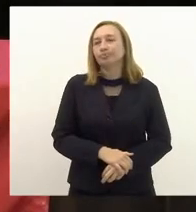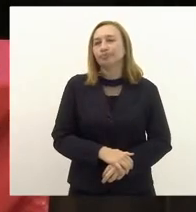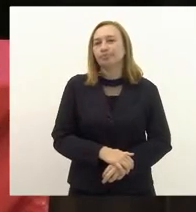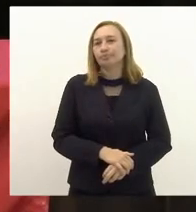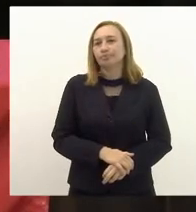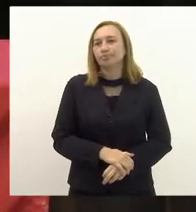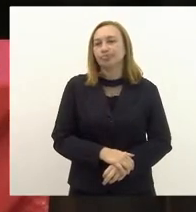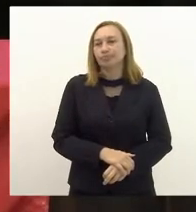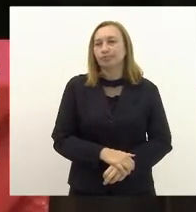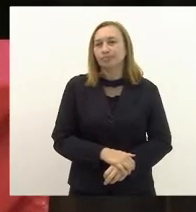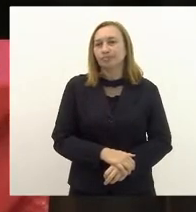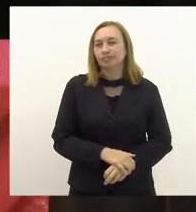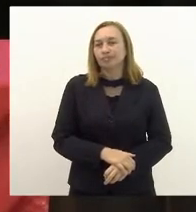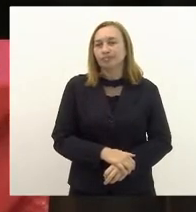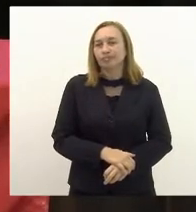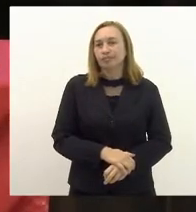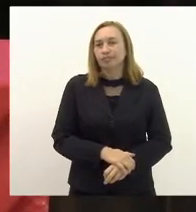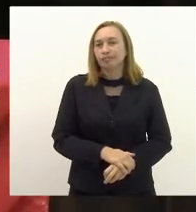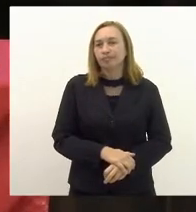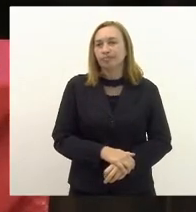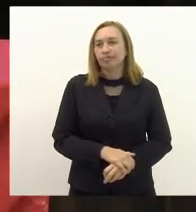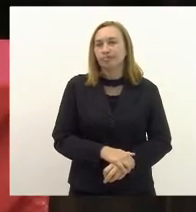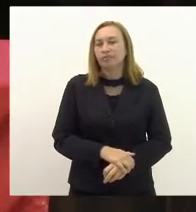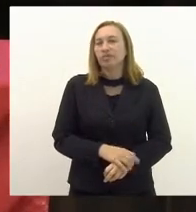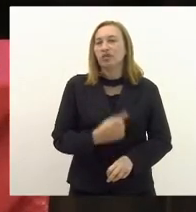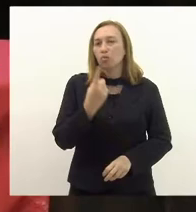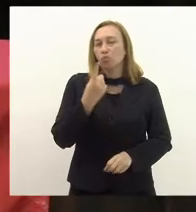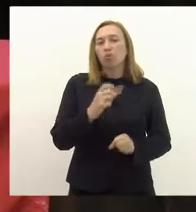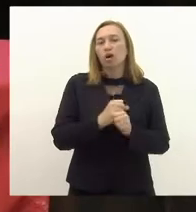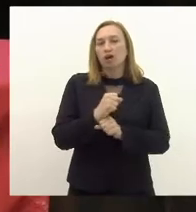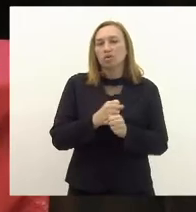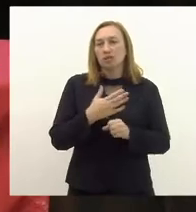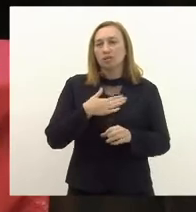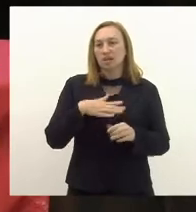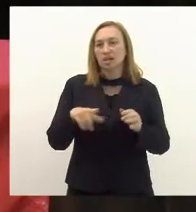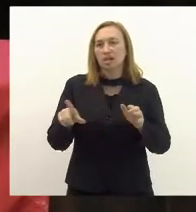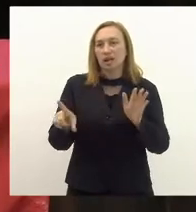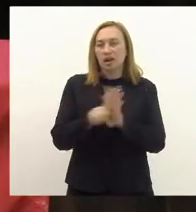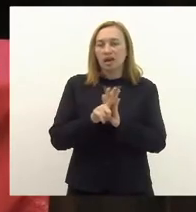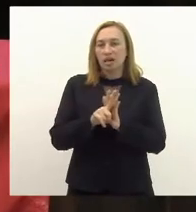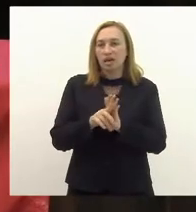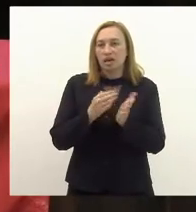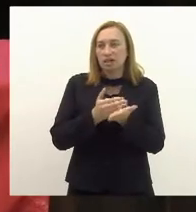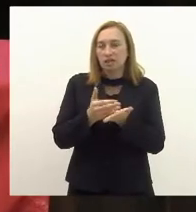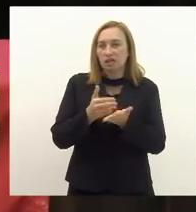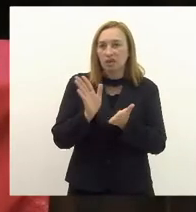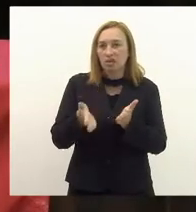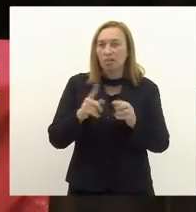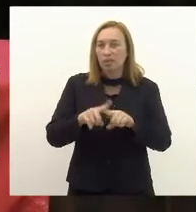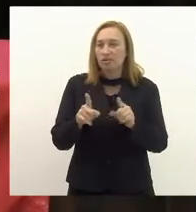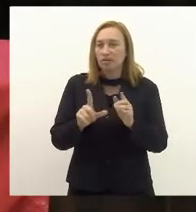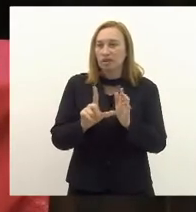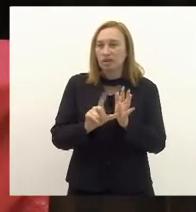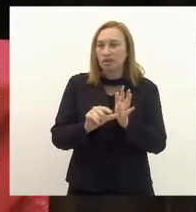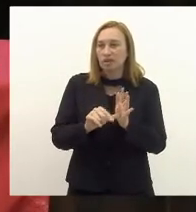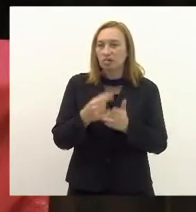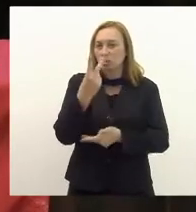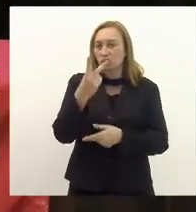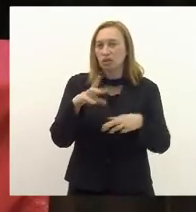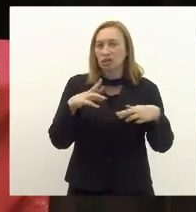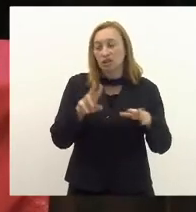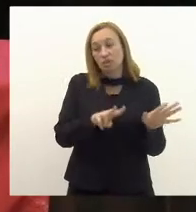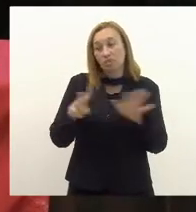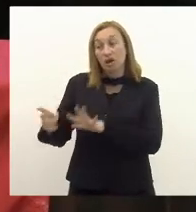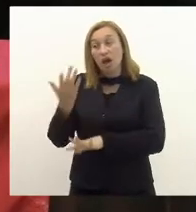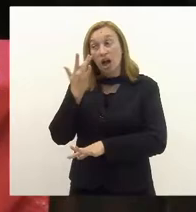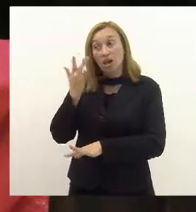nos uniformes, que é uma lei minha que já vai completar um ano. Era para ter começado agora e foi adiado por 2 semanas.